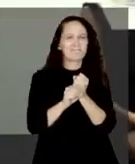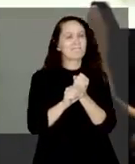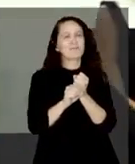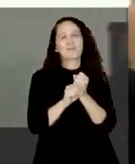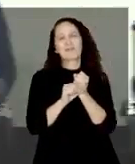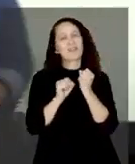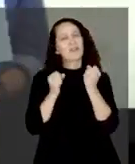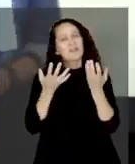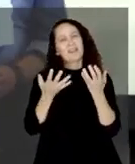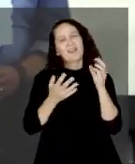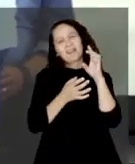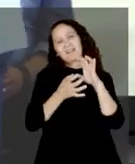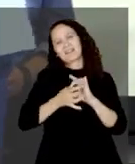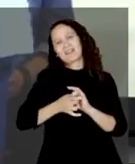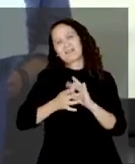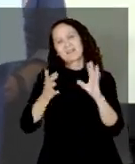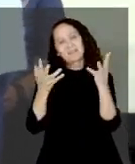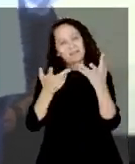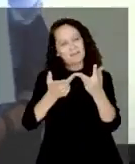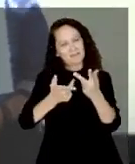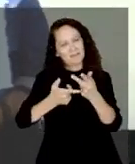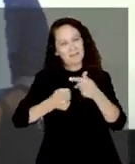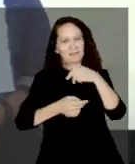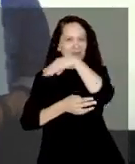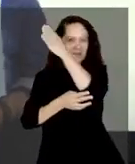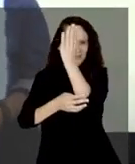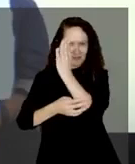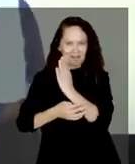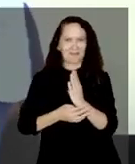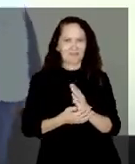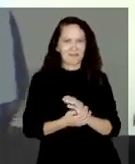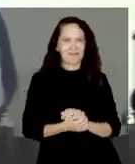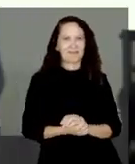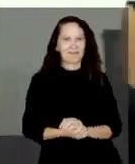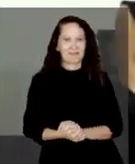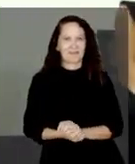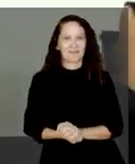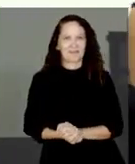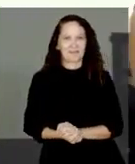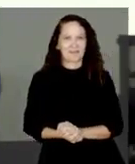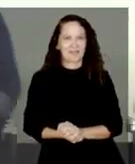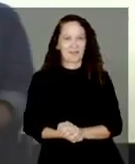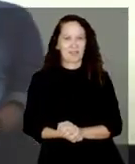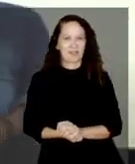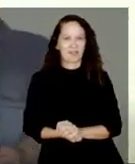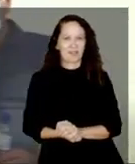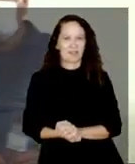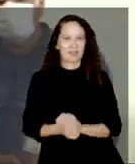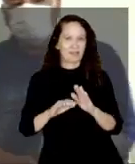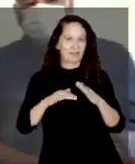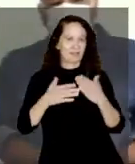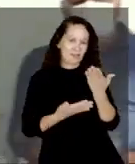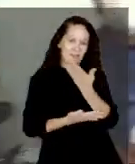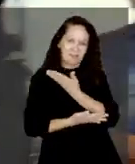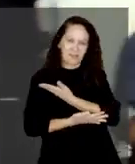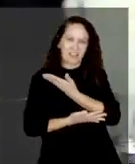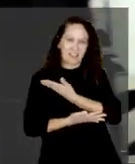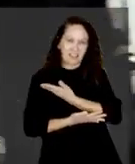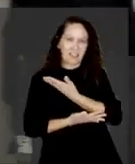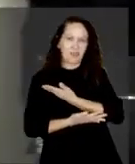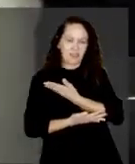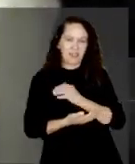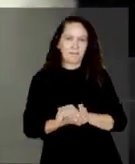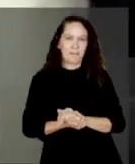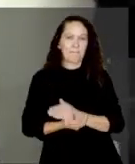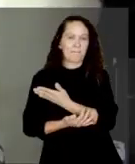as elites constroem os seus partidos e criam os setores progressistas dentro de cada partido e o povo